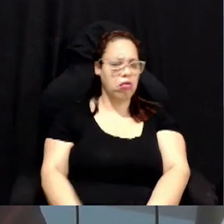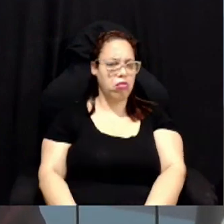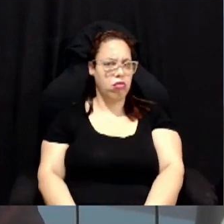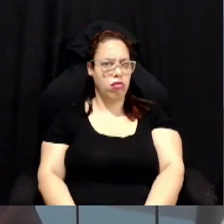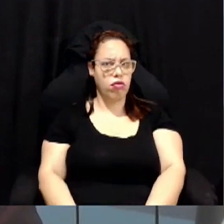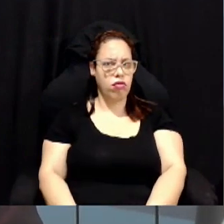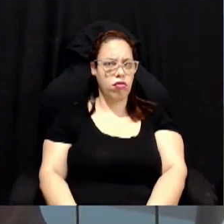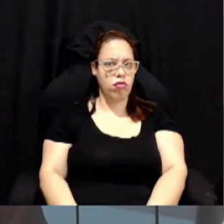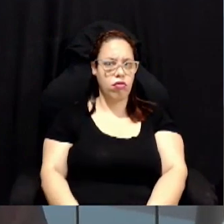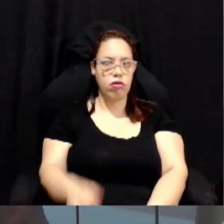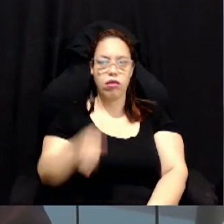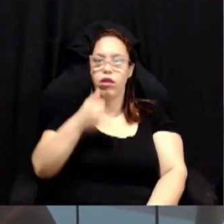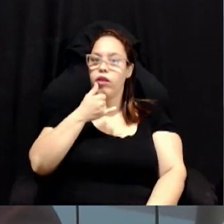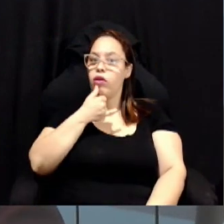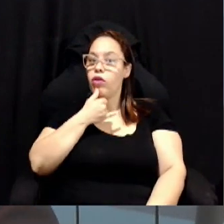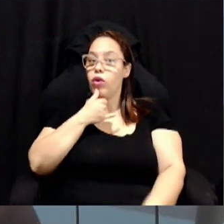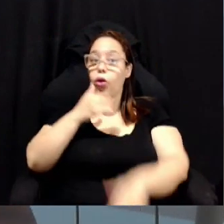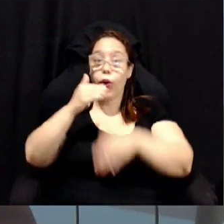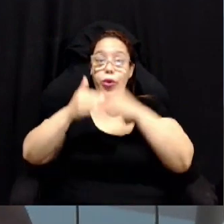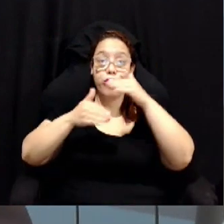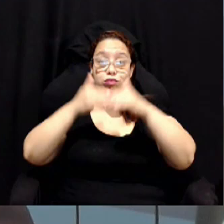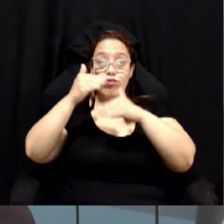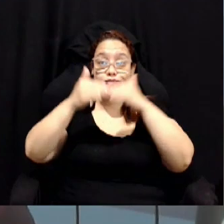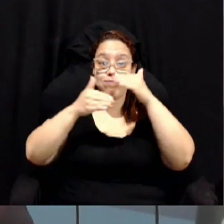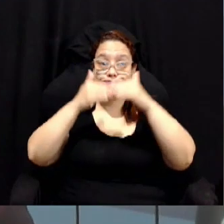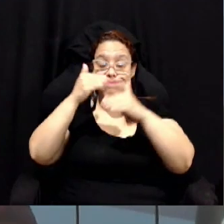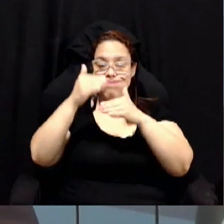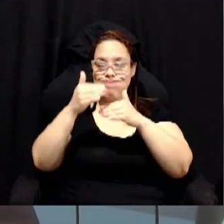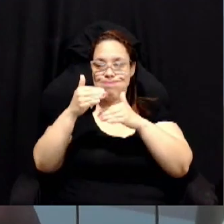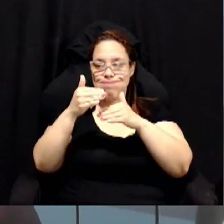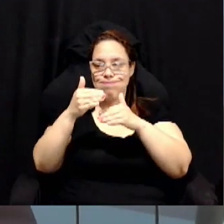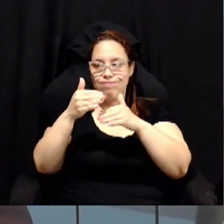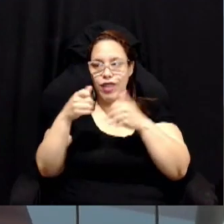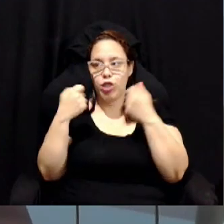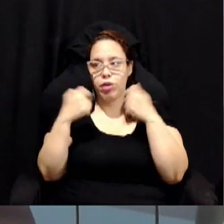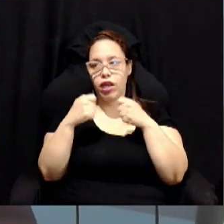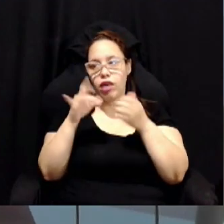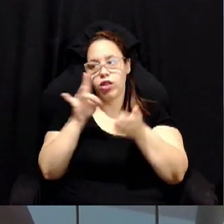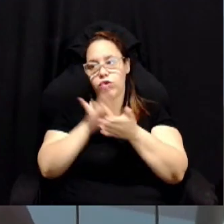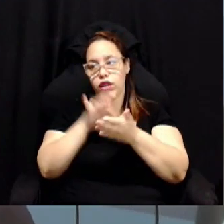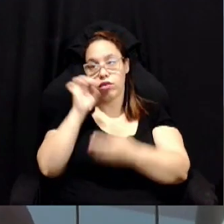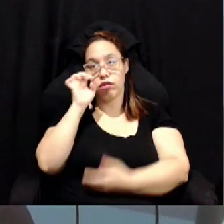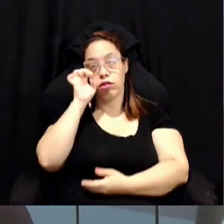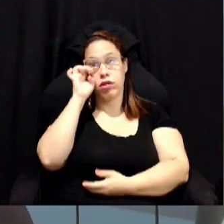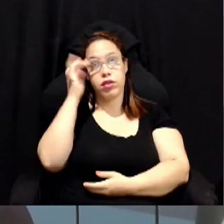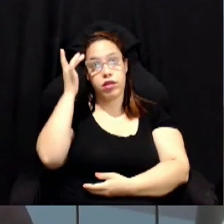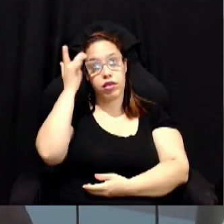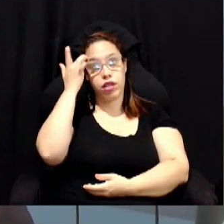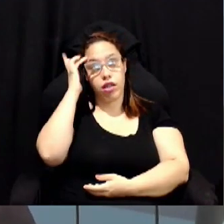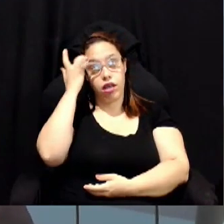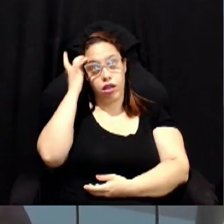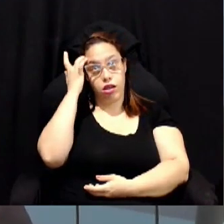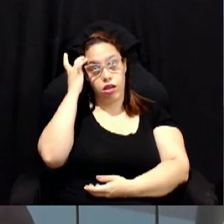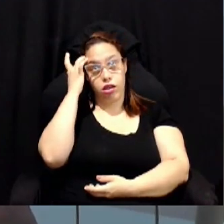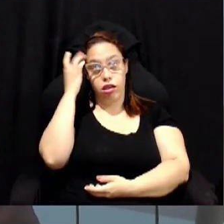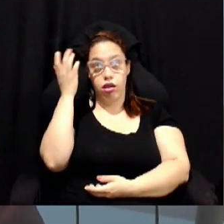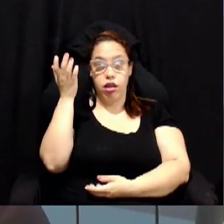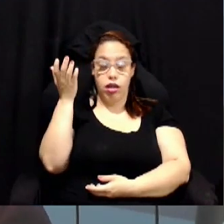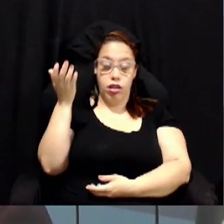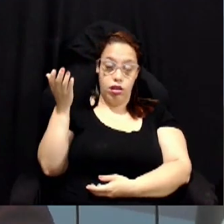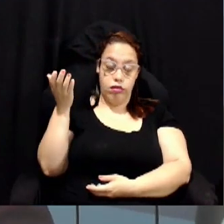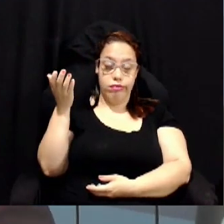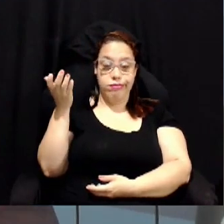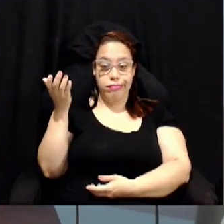nós não conseguimos avançar na velocidade com que a gente deveria. Eu acho que é isso que vai